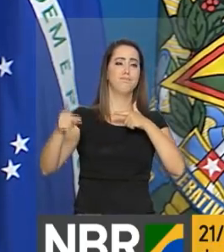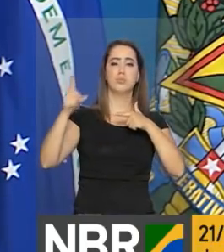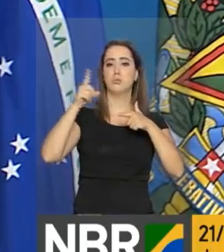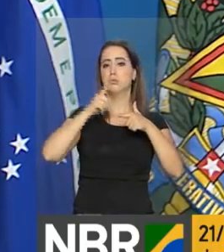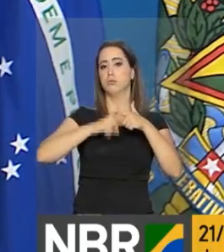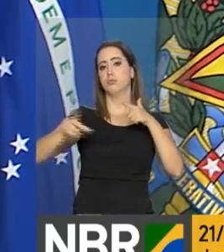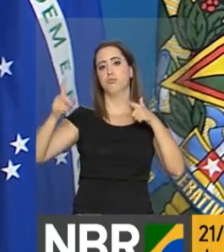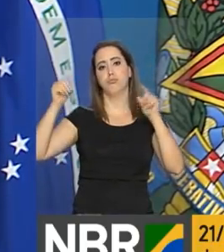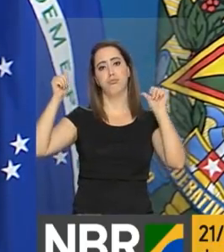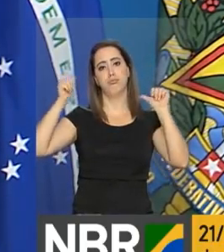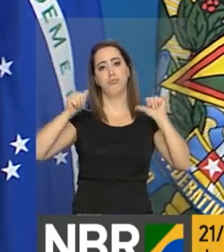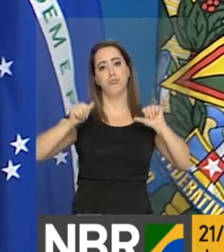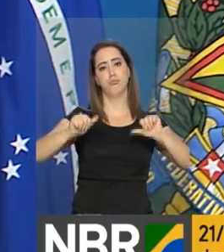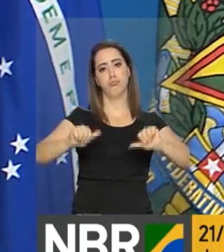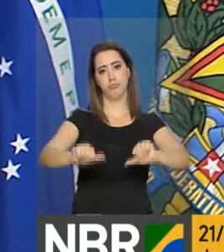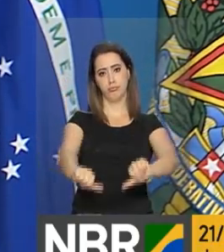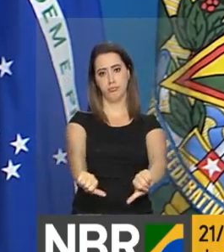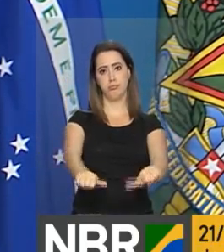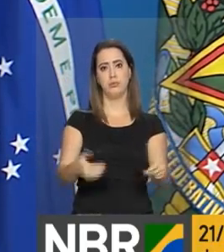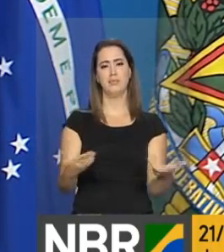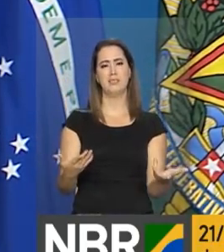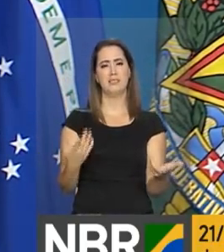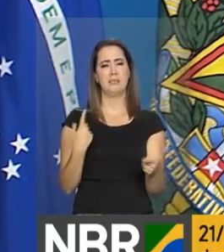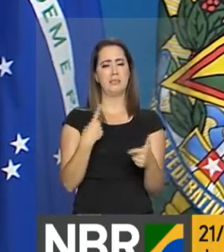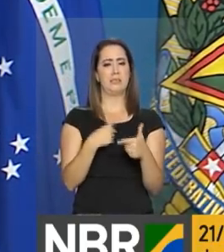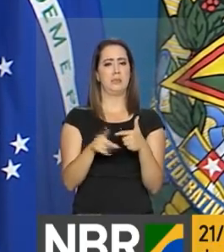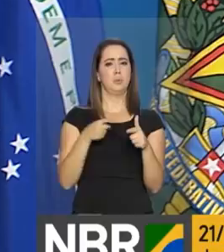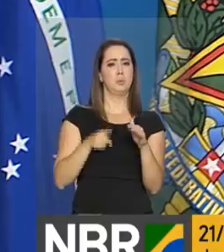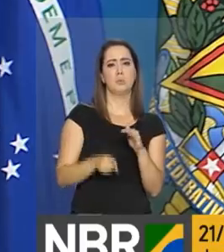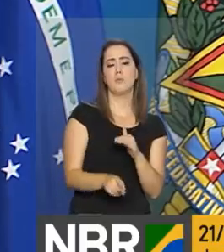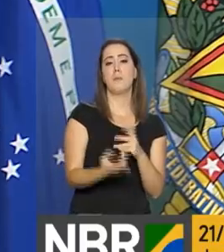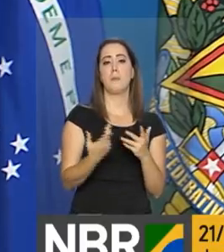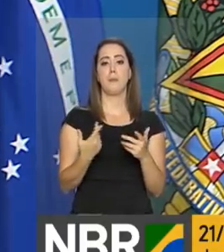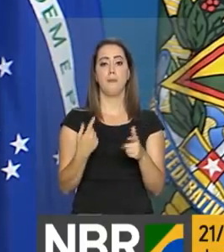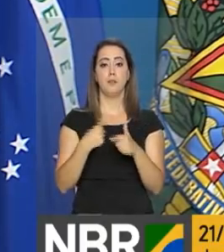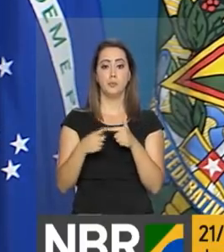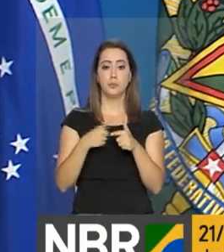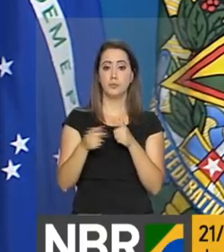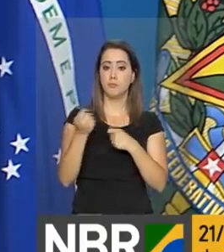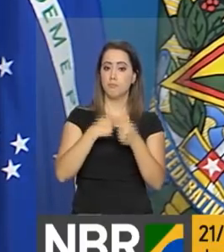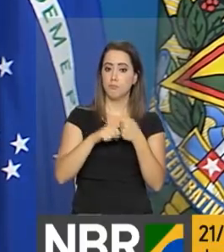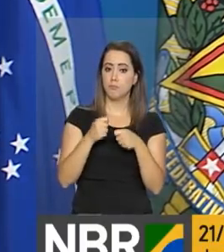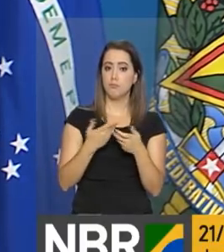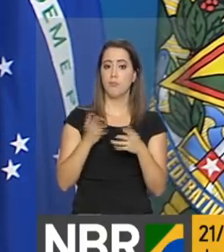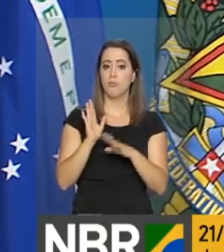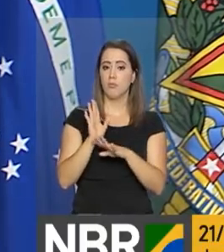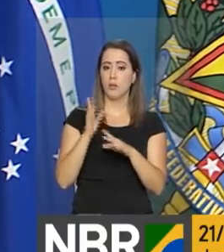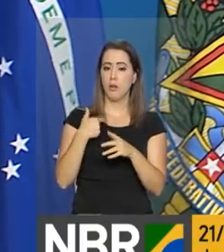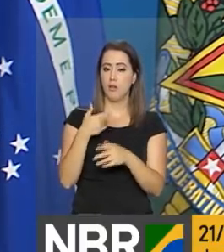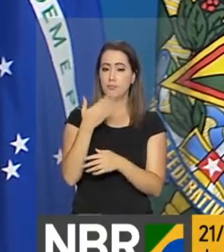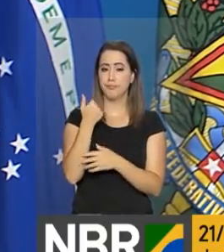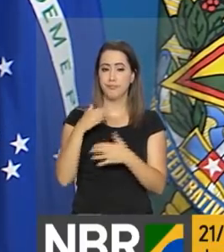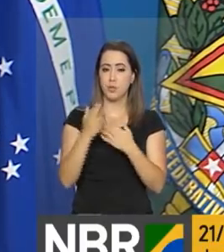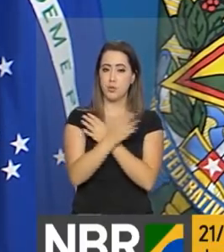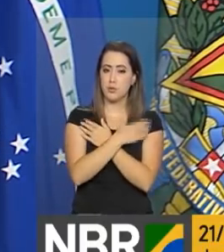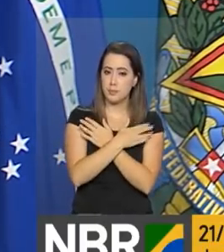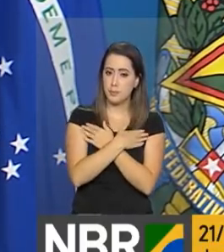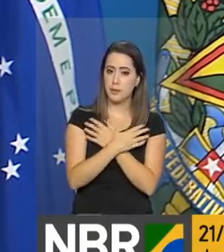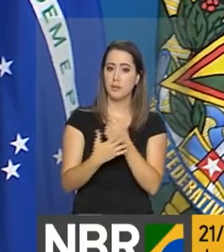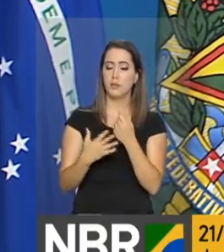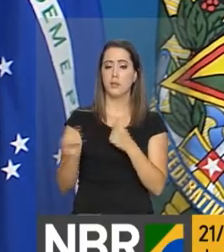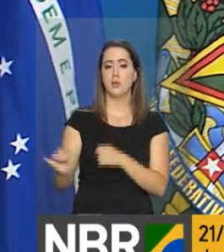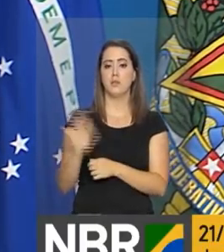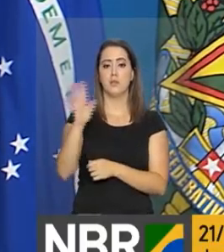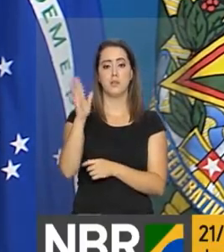um ciclo perverso em que a recessão alimentava o desemprego a inflação alimentar os